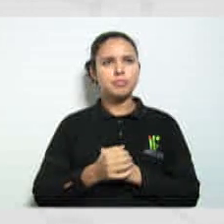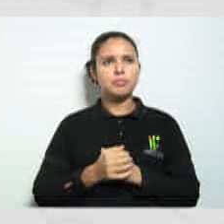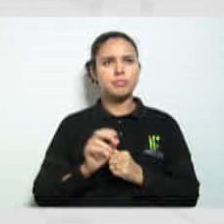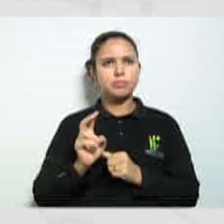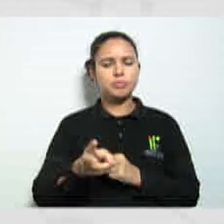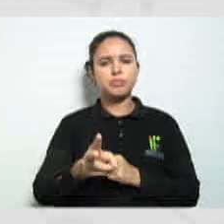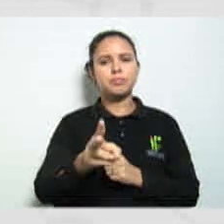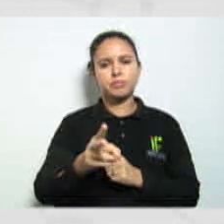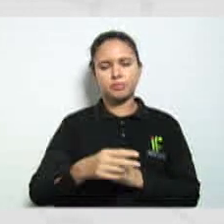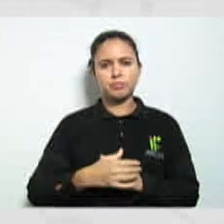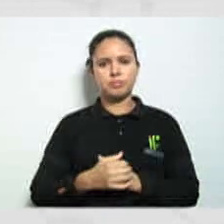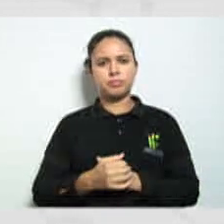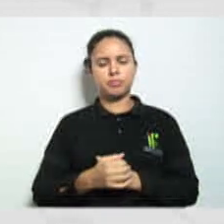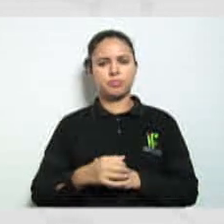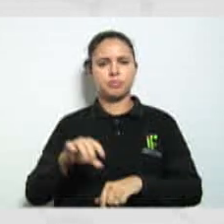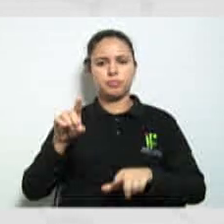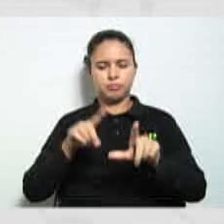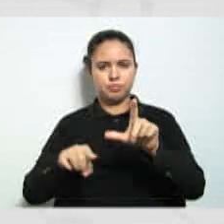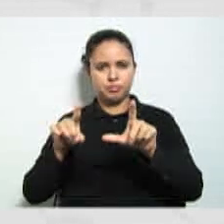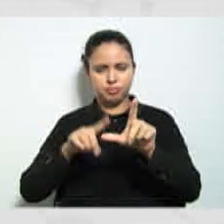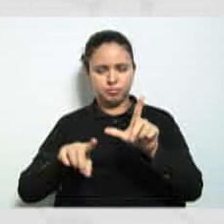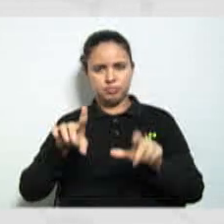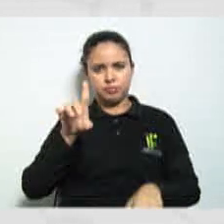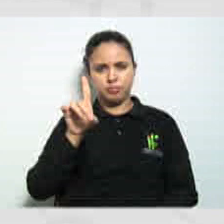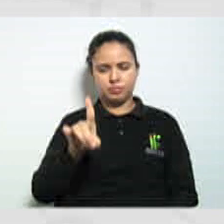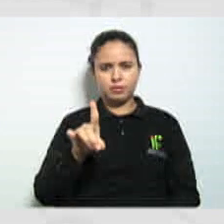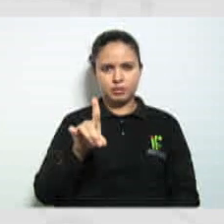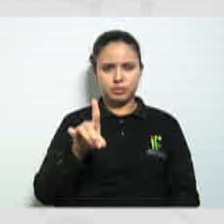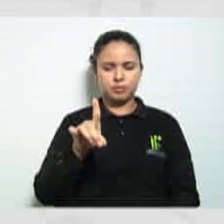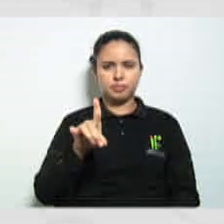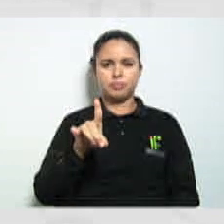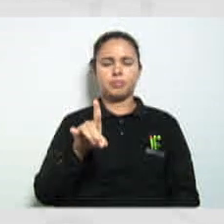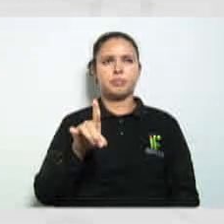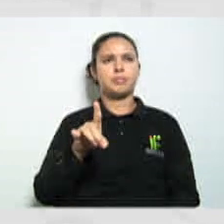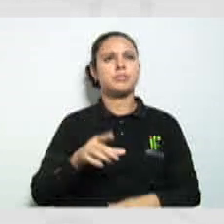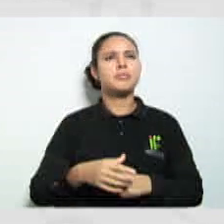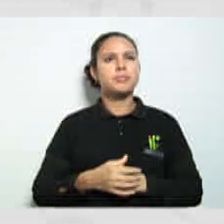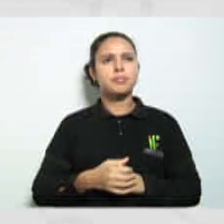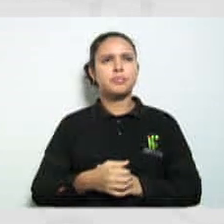Continuando, letra D. Deve ser